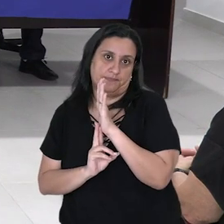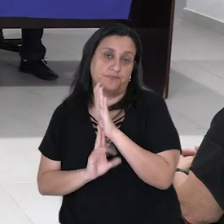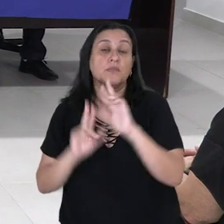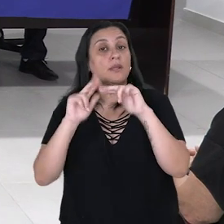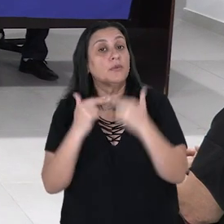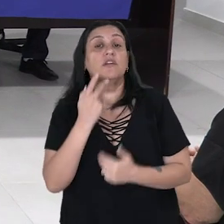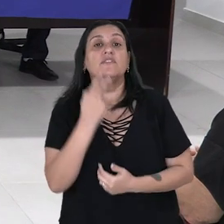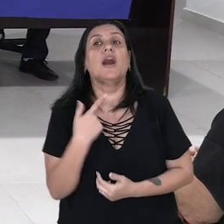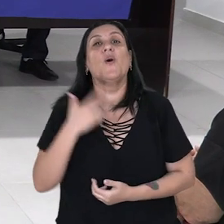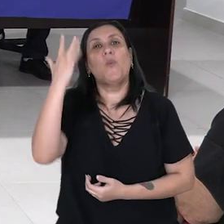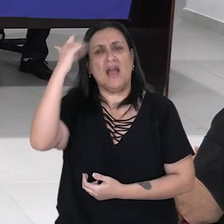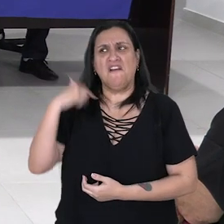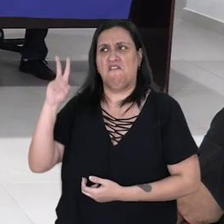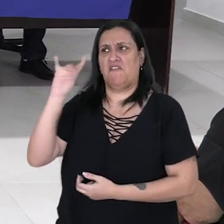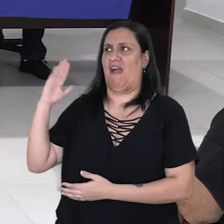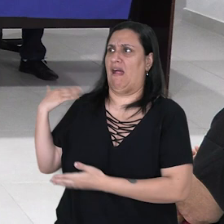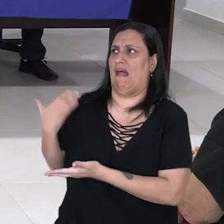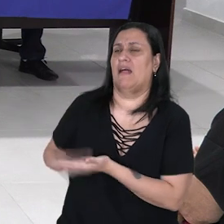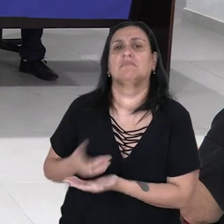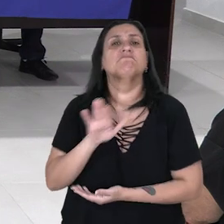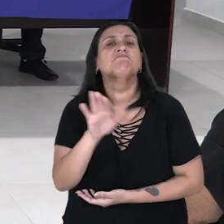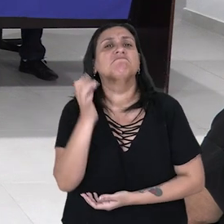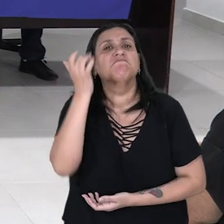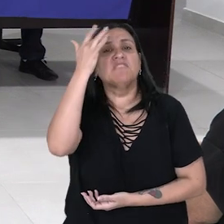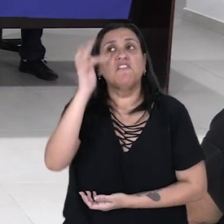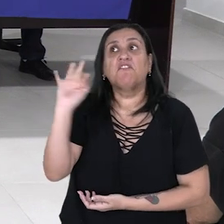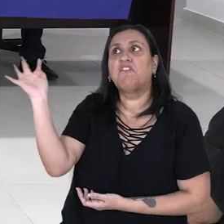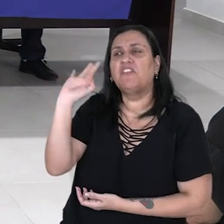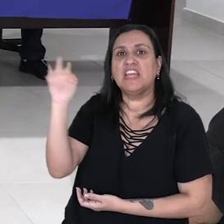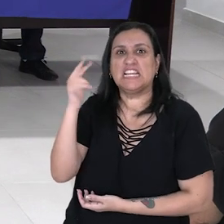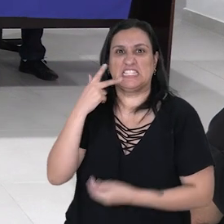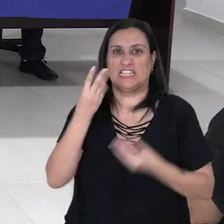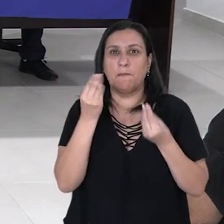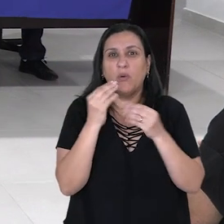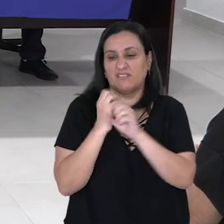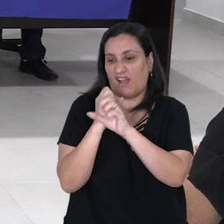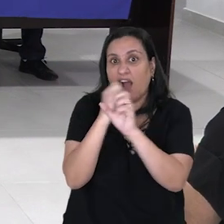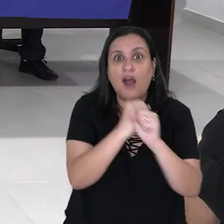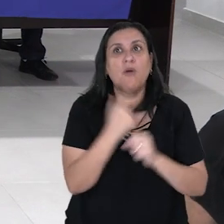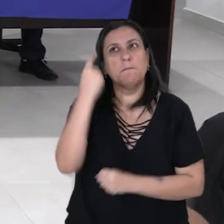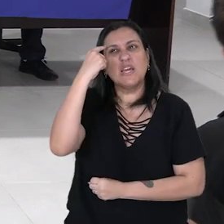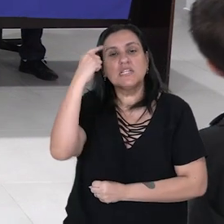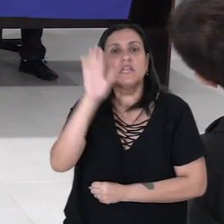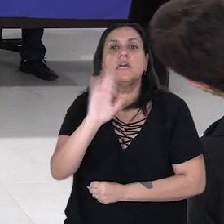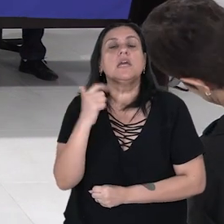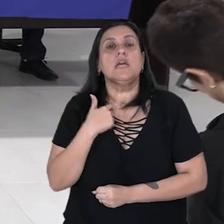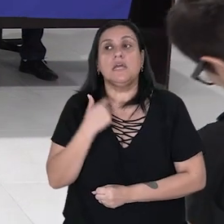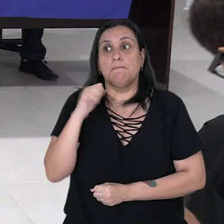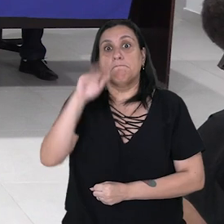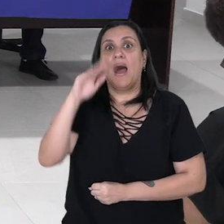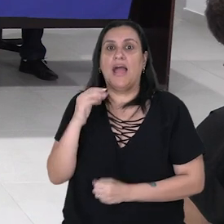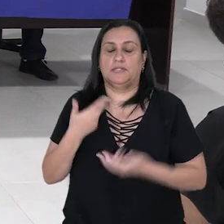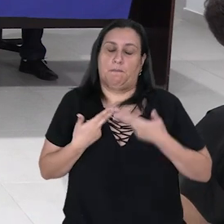por isso que eu fiquei achando que demoraria mais, que um livro de física, pô, vai ter muita fórmula, muito... Enfim, isso requer